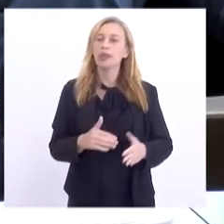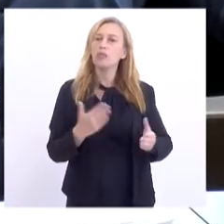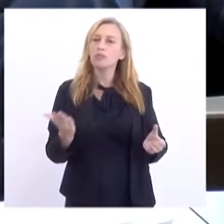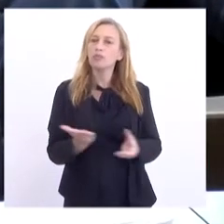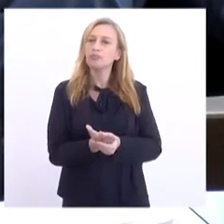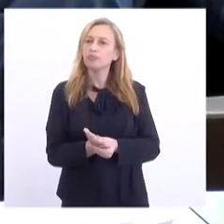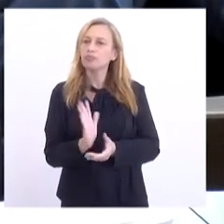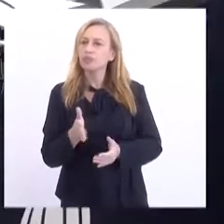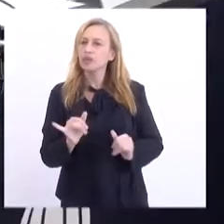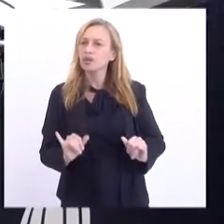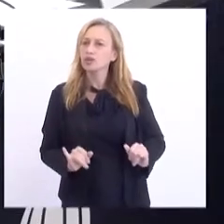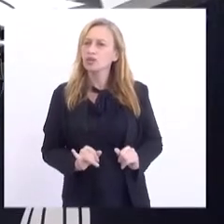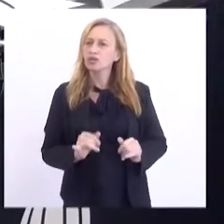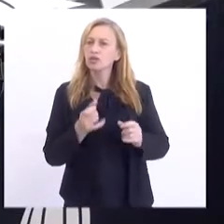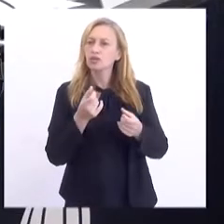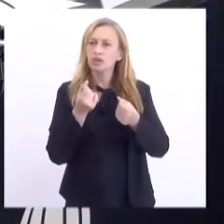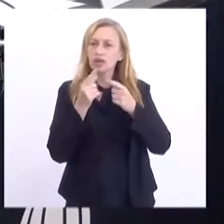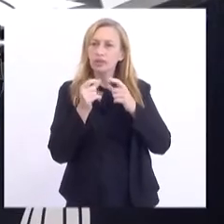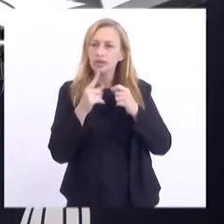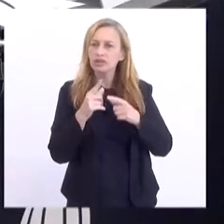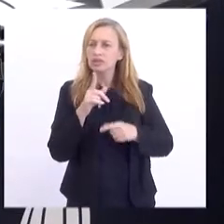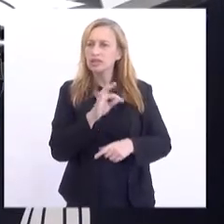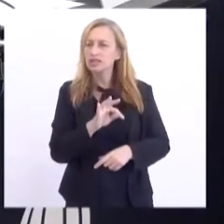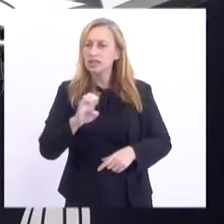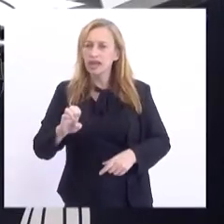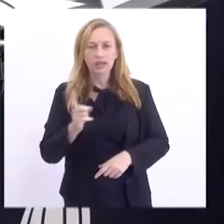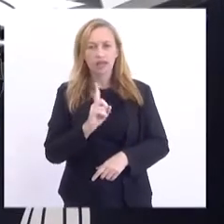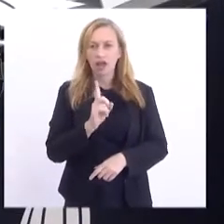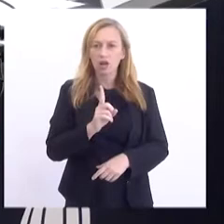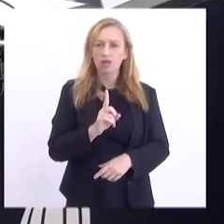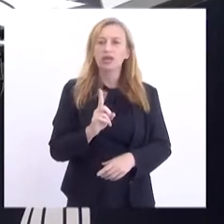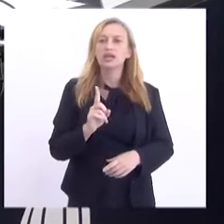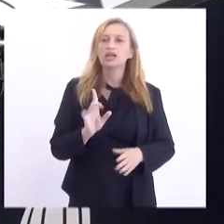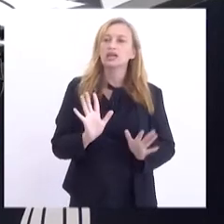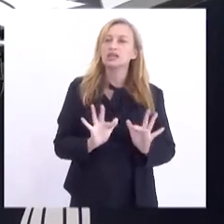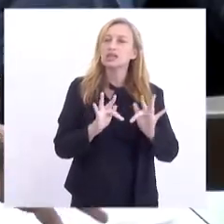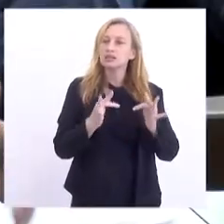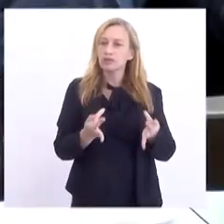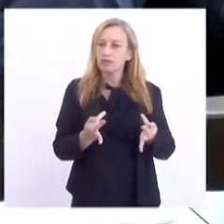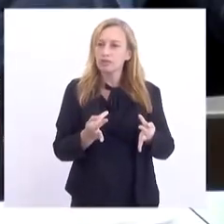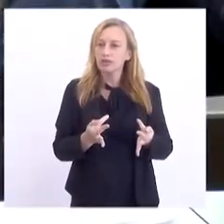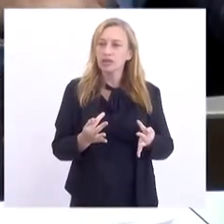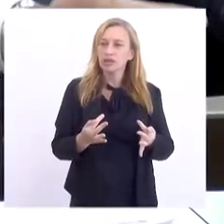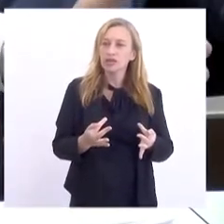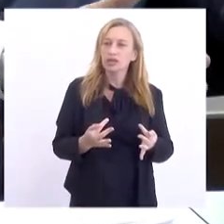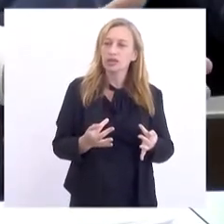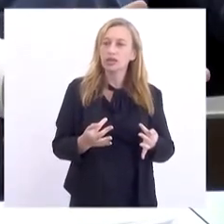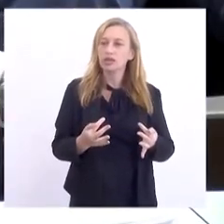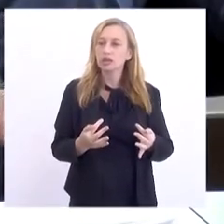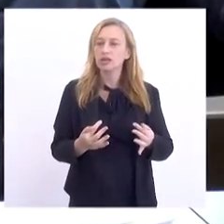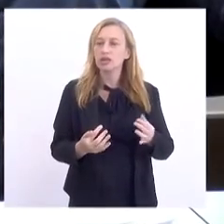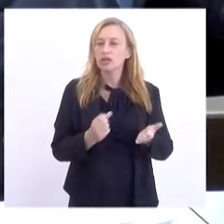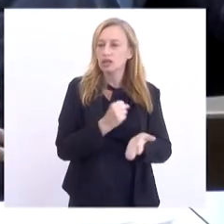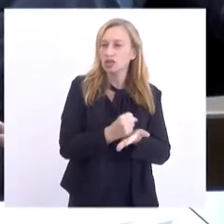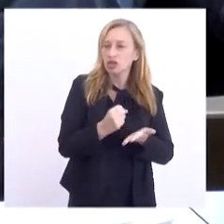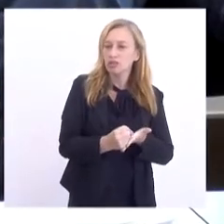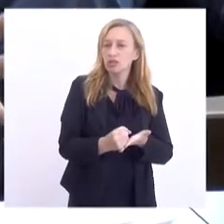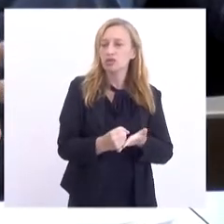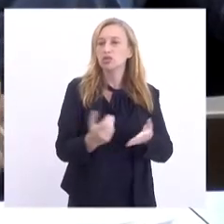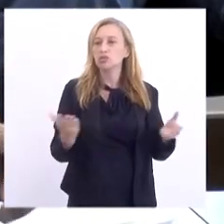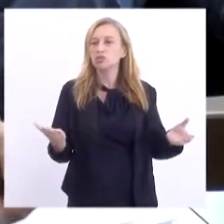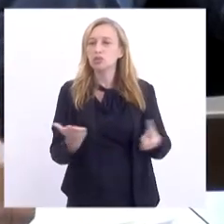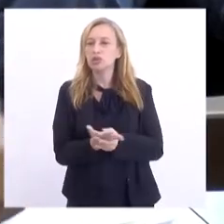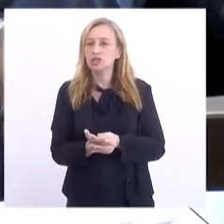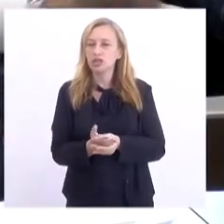processos já estão sofrendo algum questionamento potencial ainda não não necessariamente necessariamente a existência do processo e o cadastramento dele no Zig